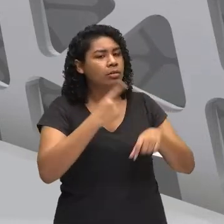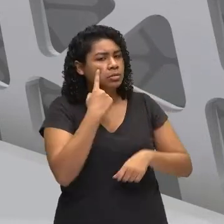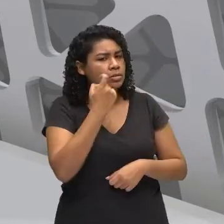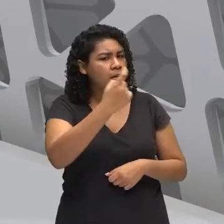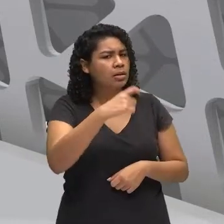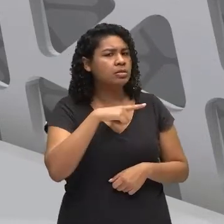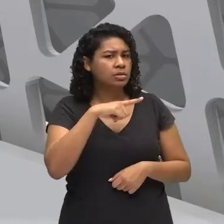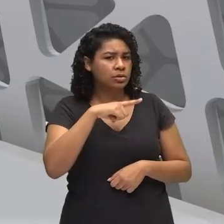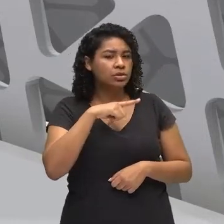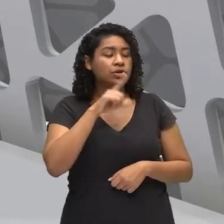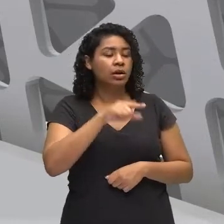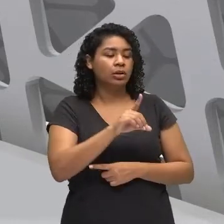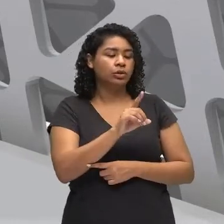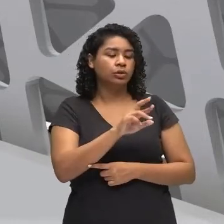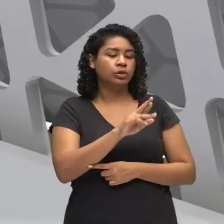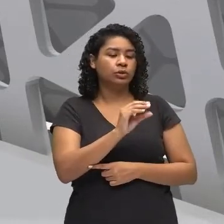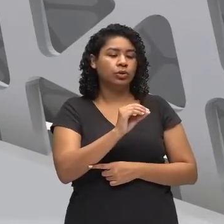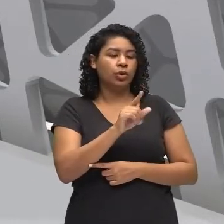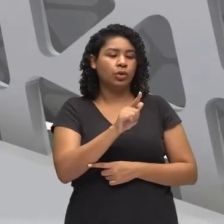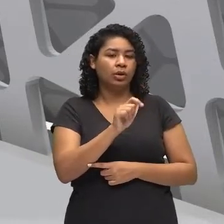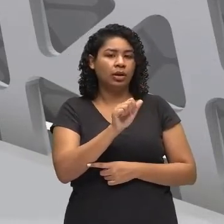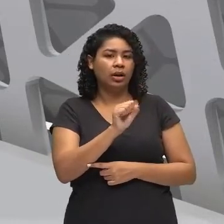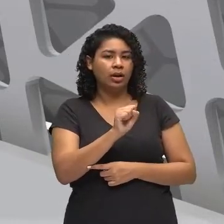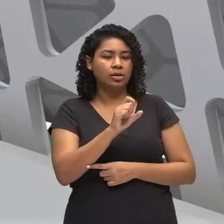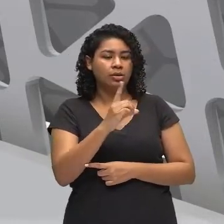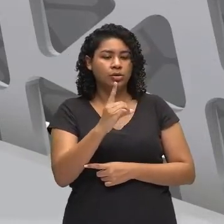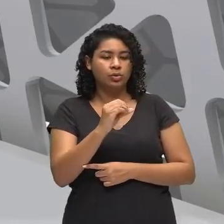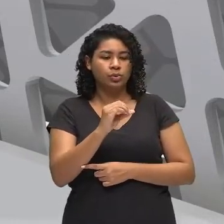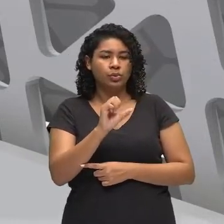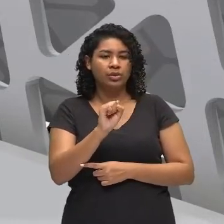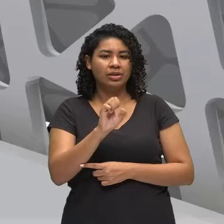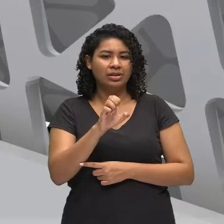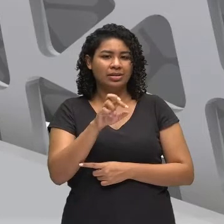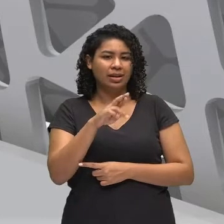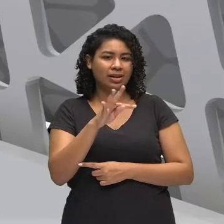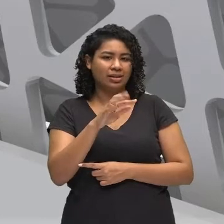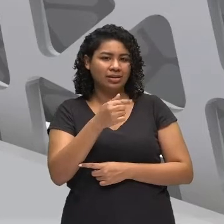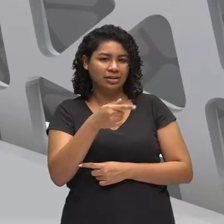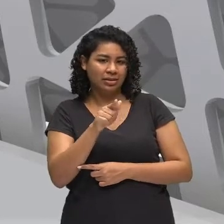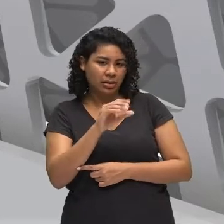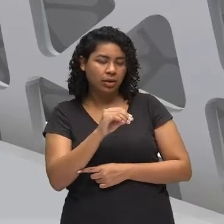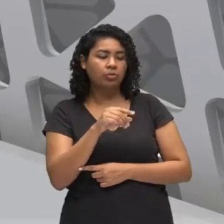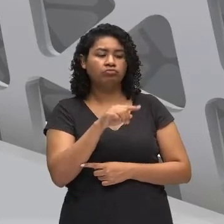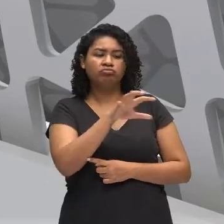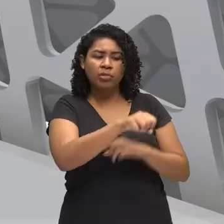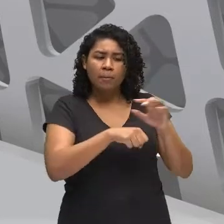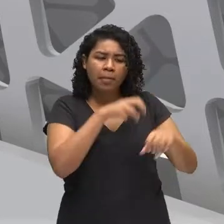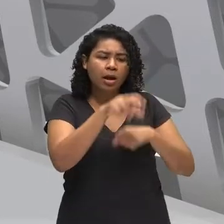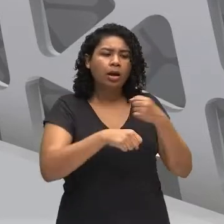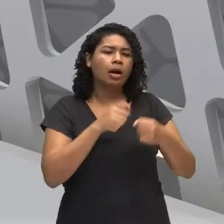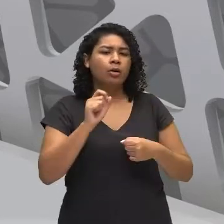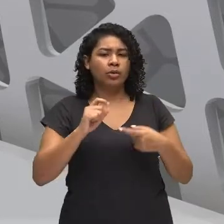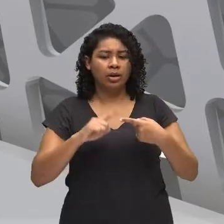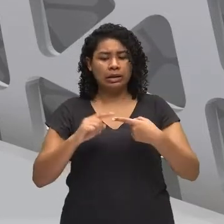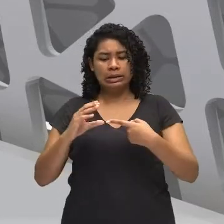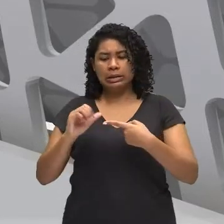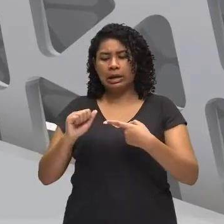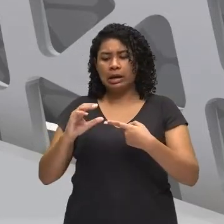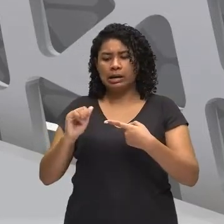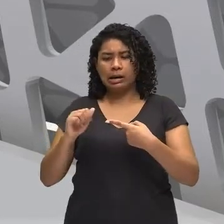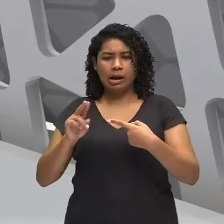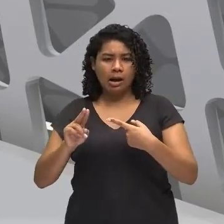as chamadas drogas do sertão, vai ser quem? Portugal. Cacau do mato, baunilha,